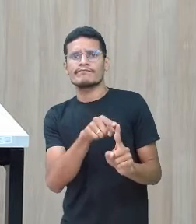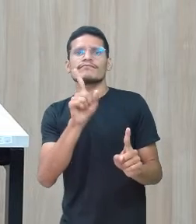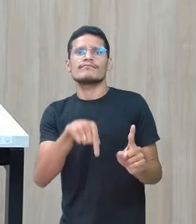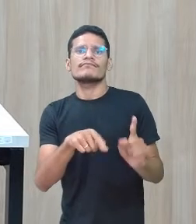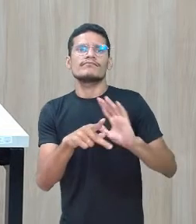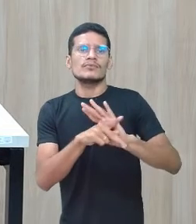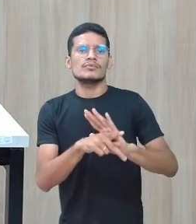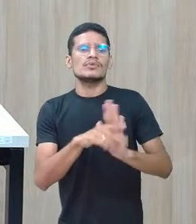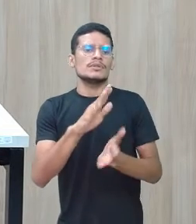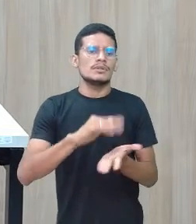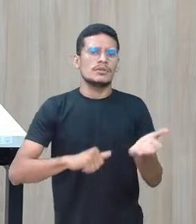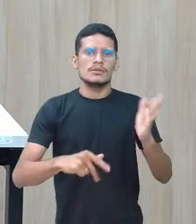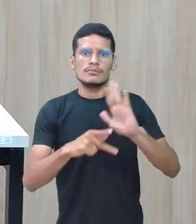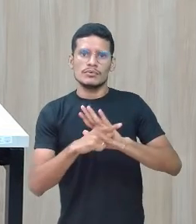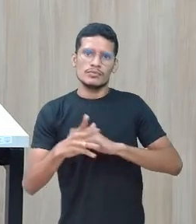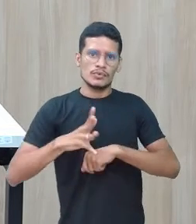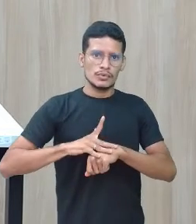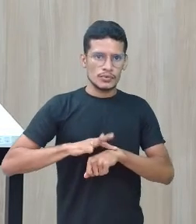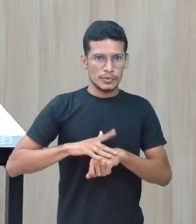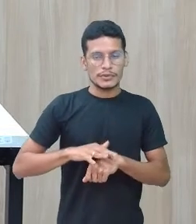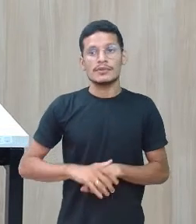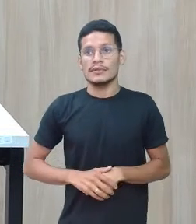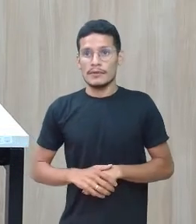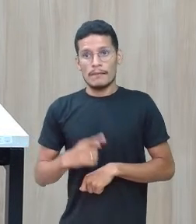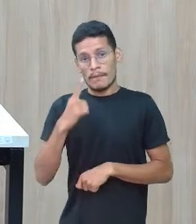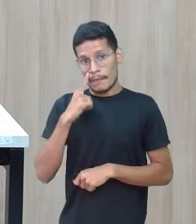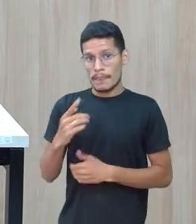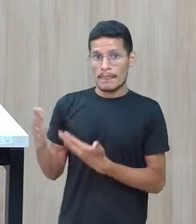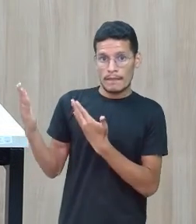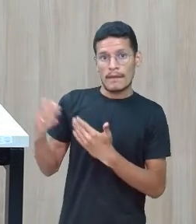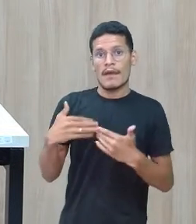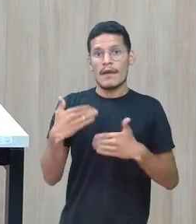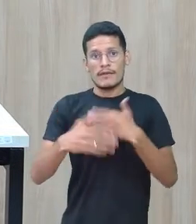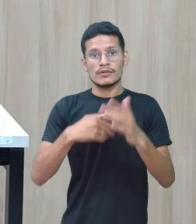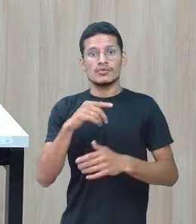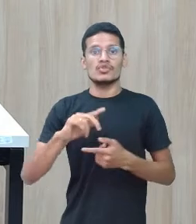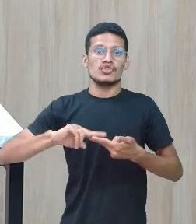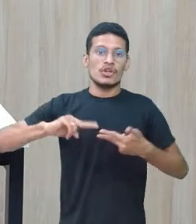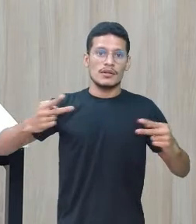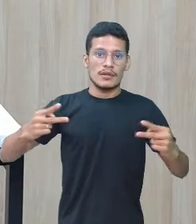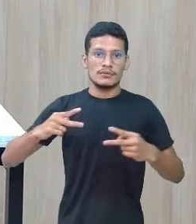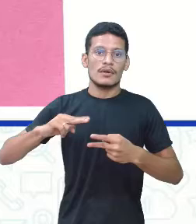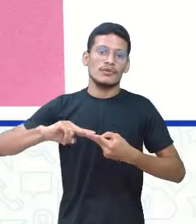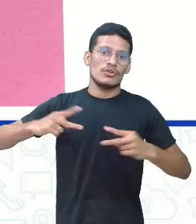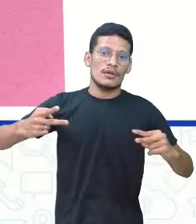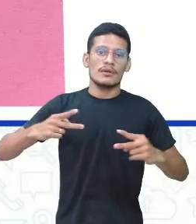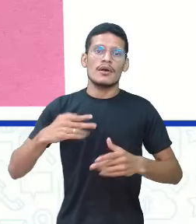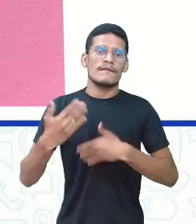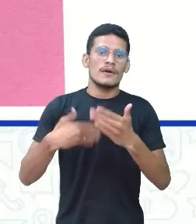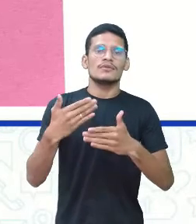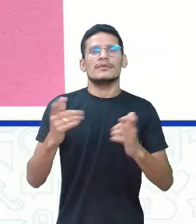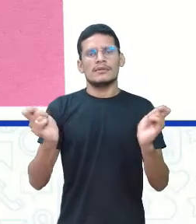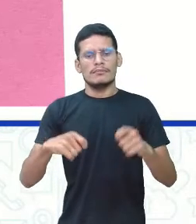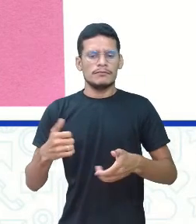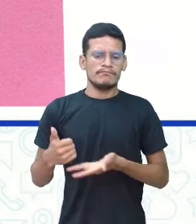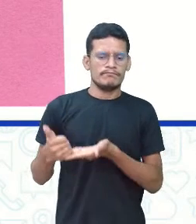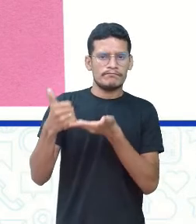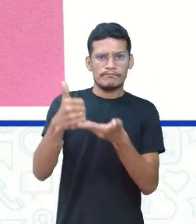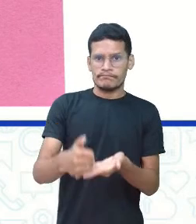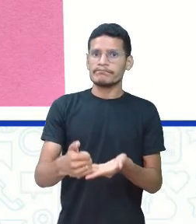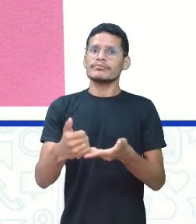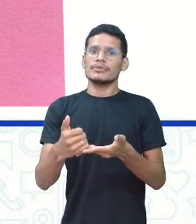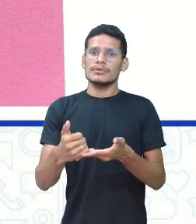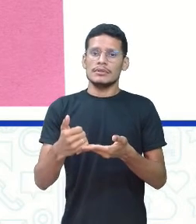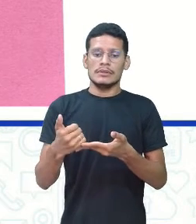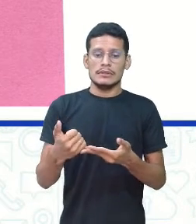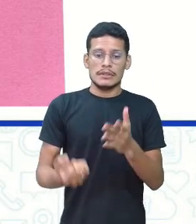tratar uma série de doenças. E aqui o avanço da genética contribuiu muito com o